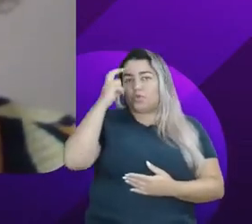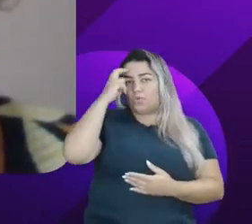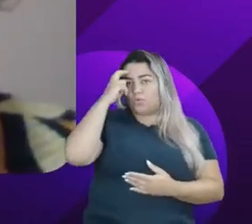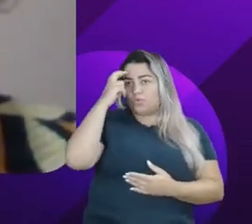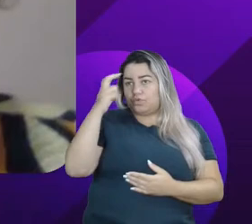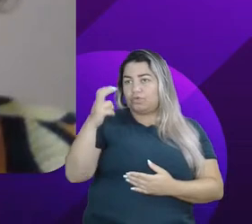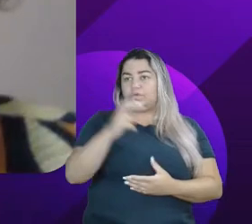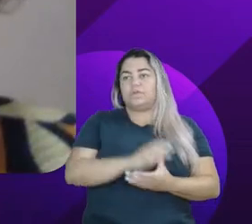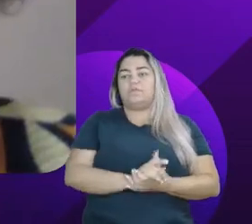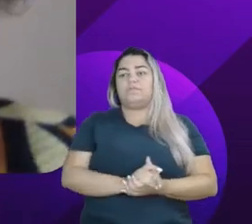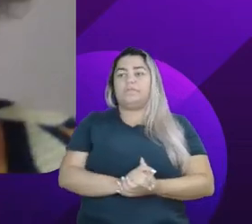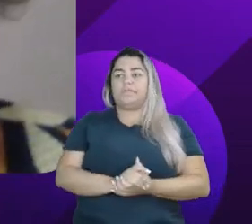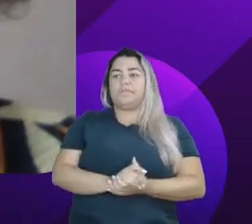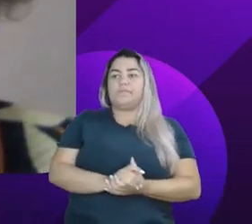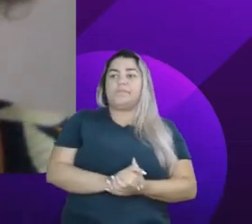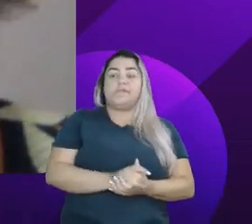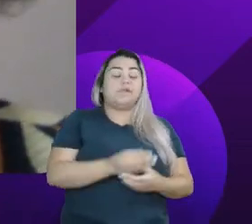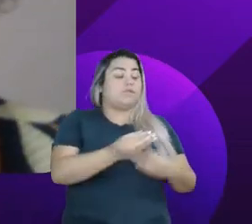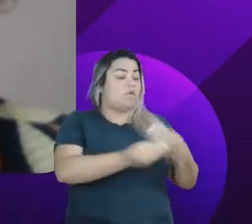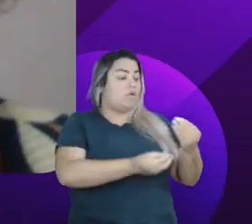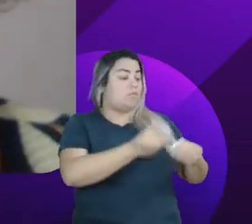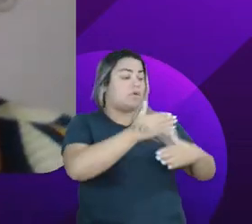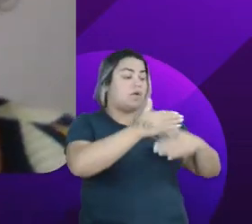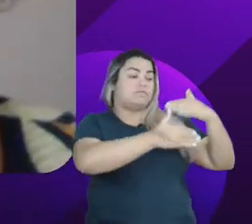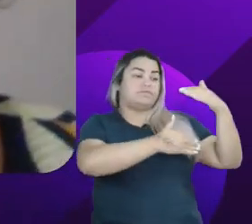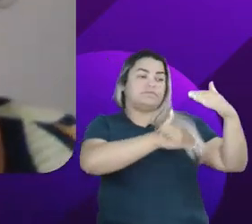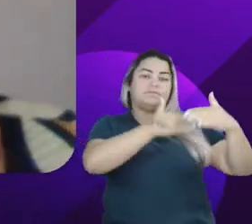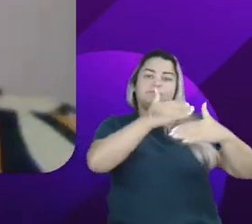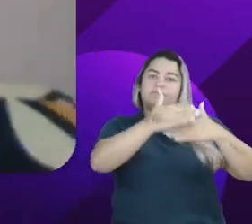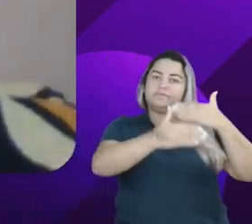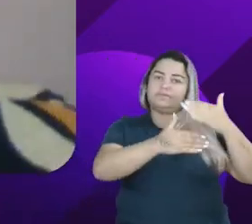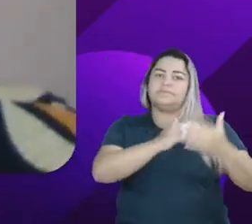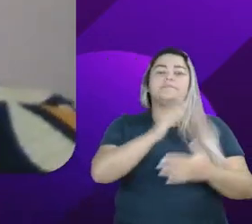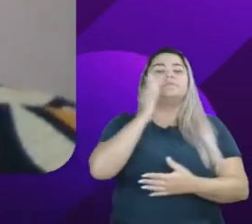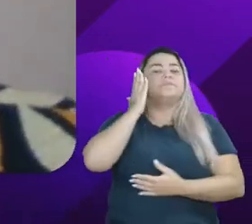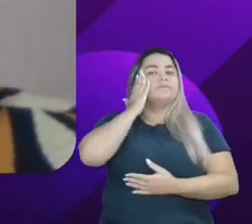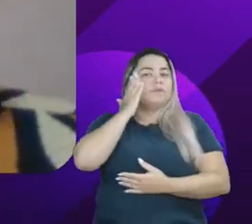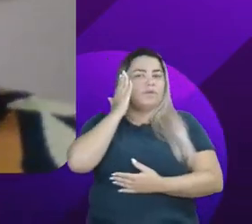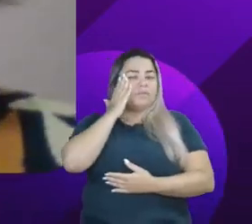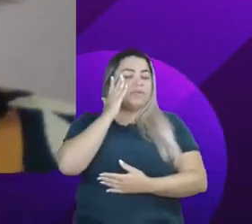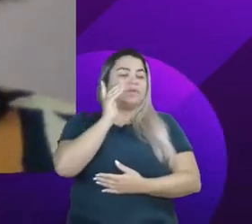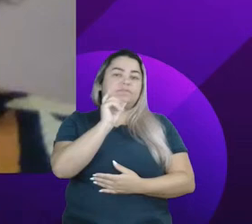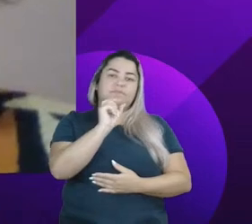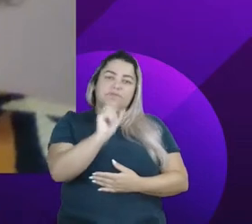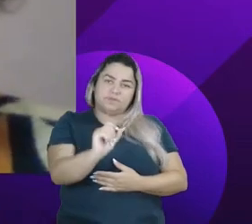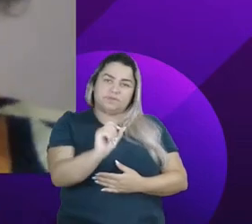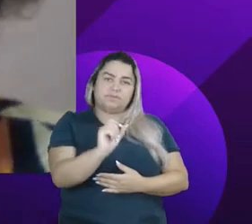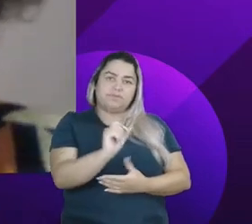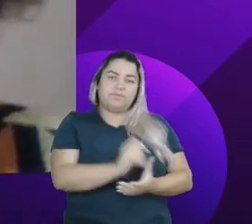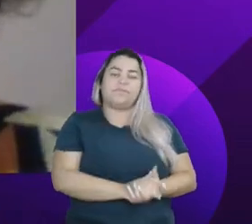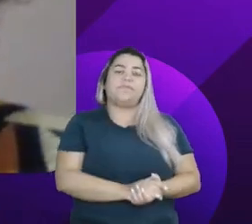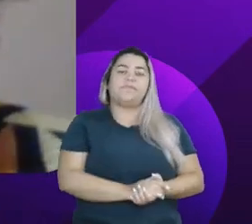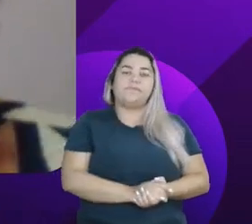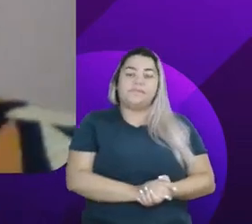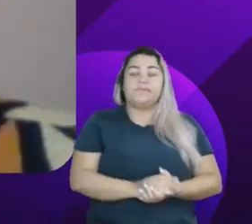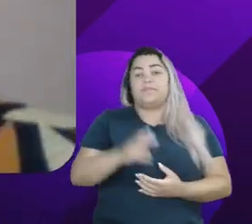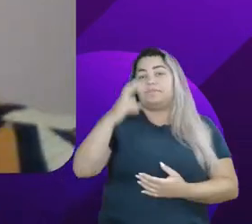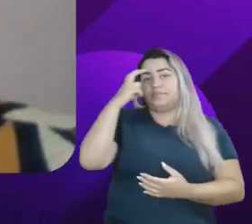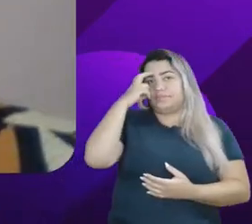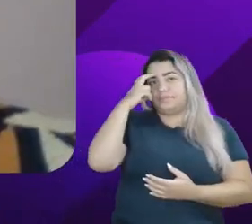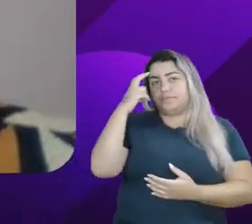cultura como um fator de desenvolvimento. Nós sabemos que a questão